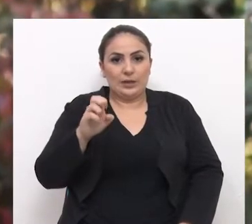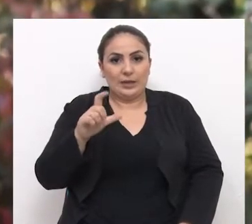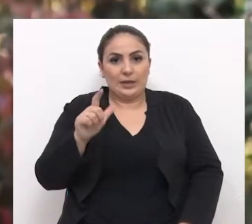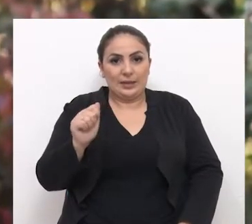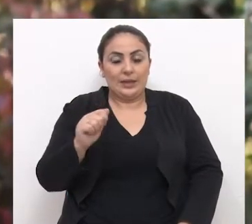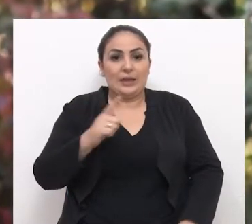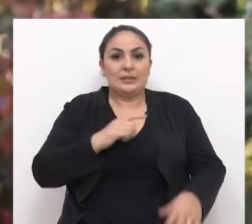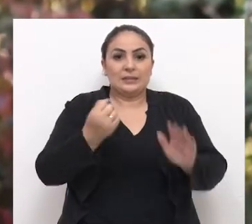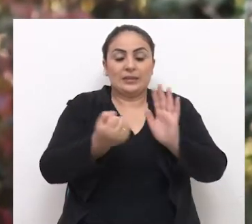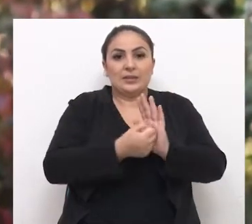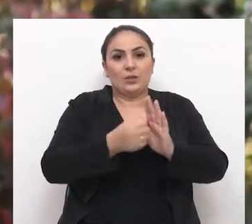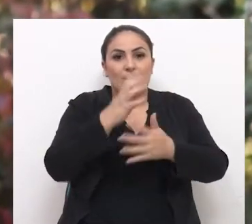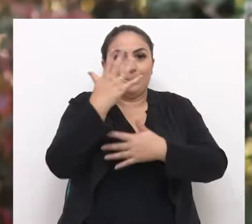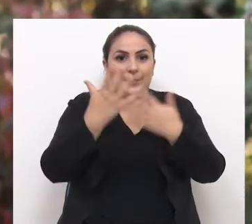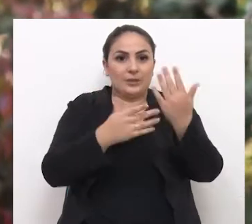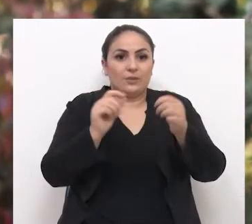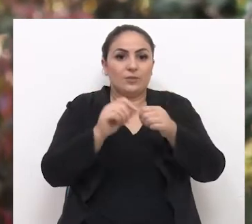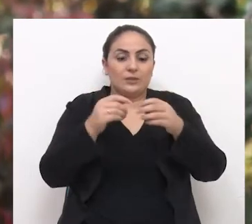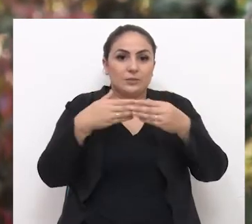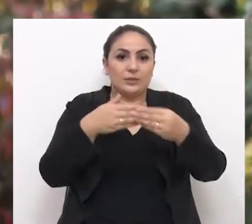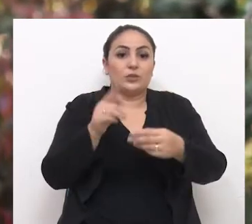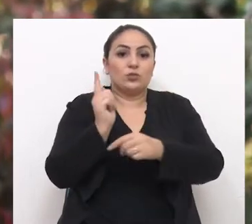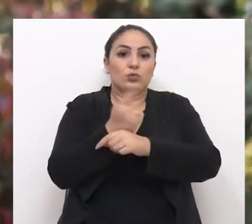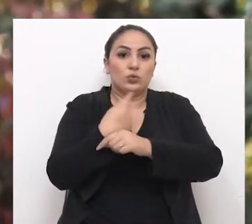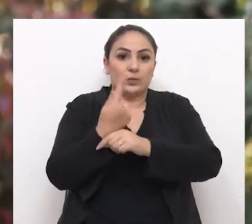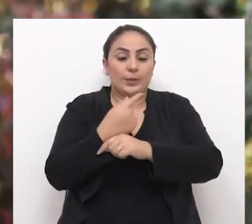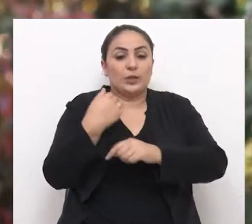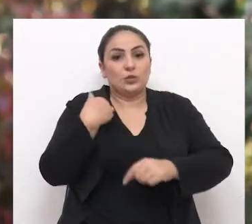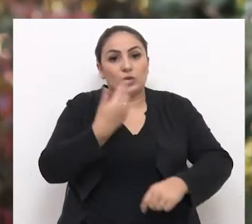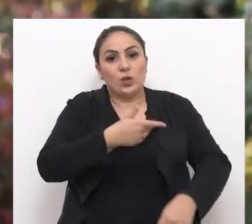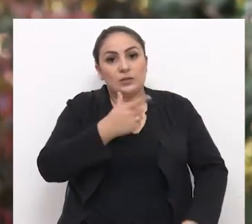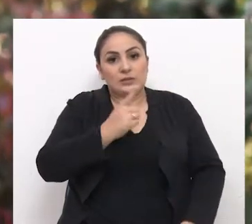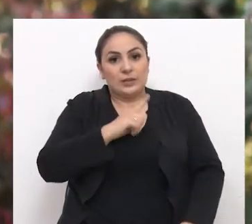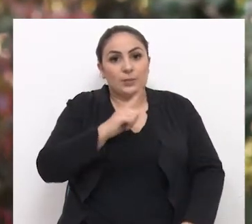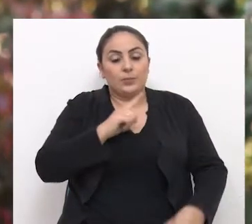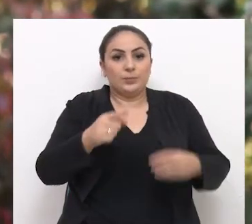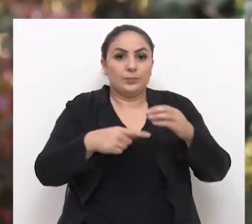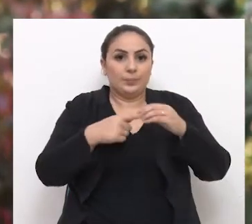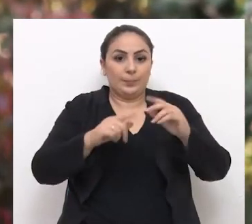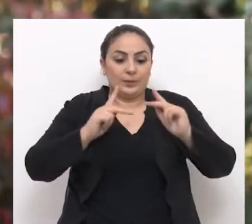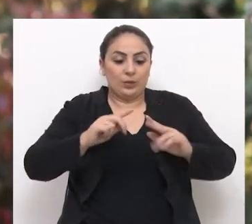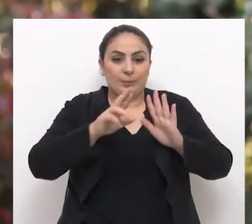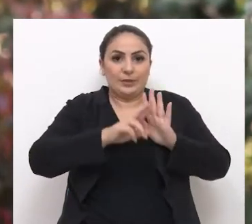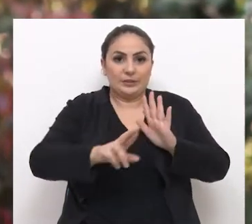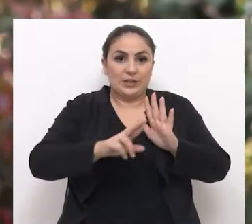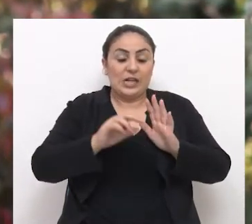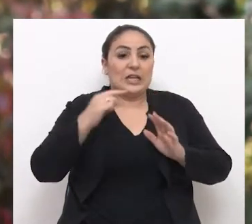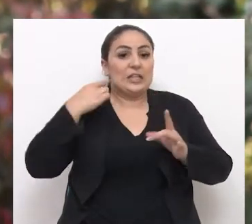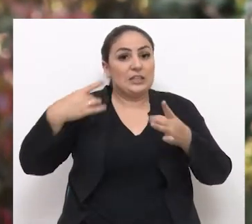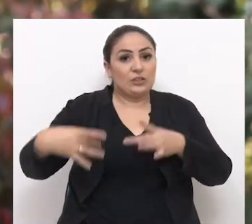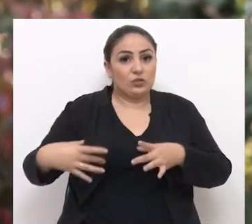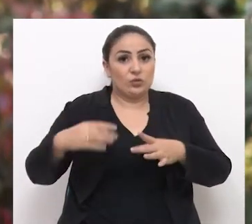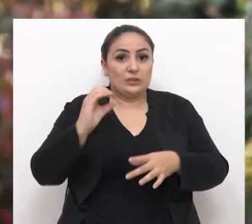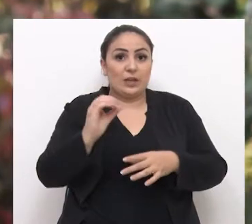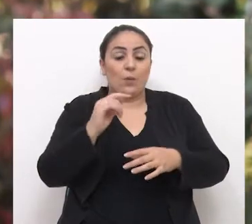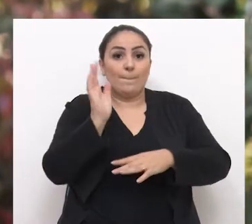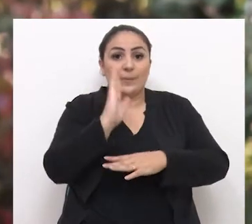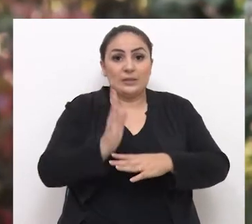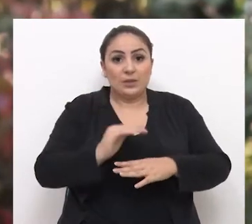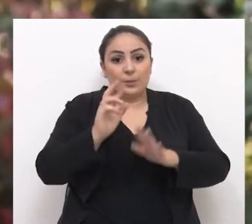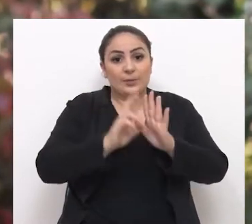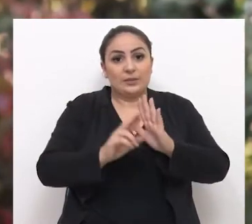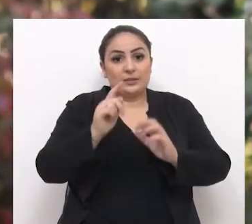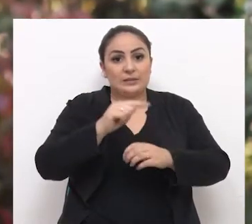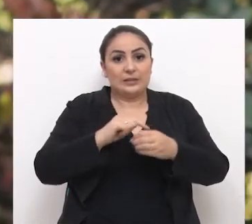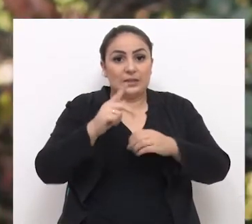empresa Selo Ambiental, que faz assessoria em sustentabilidade. E estou como embaixadora do Lixo Zero Brasil, representando aqui a cidade